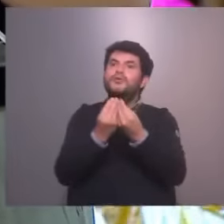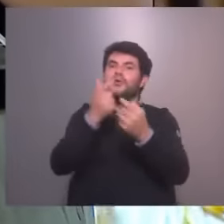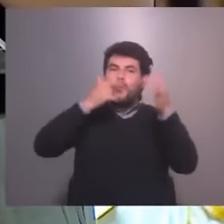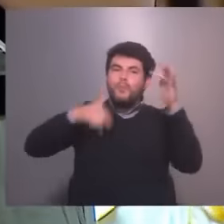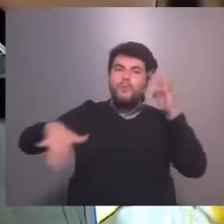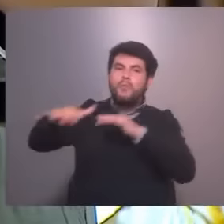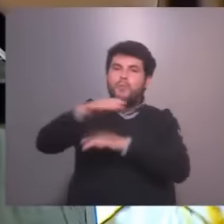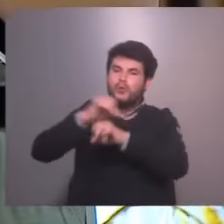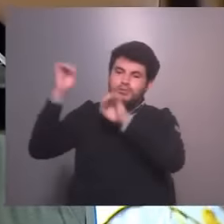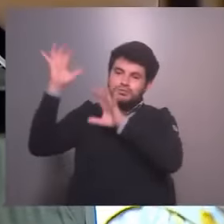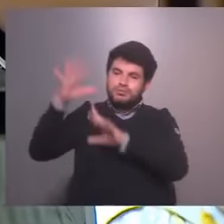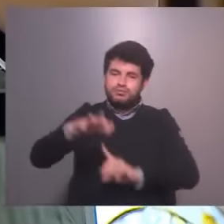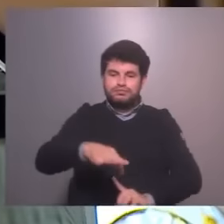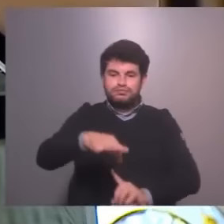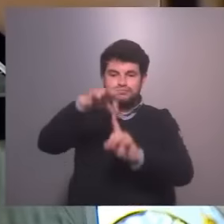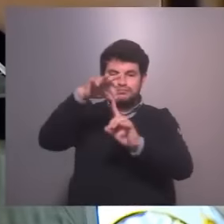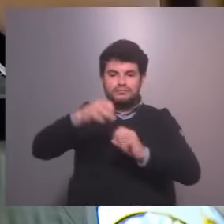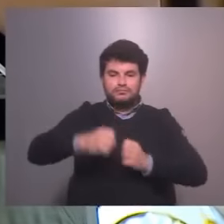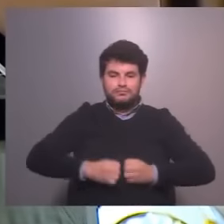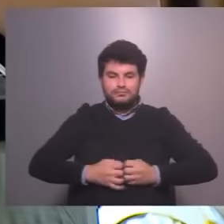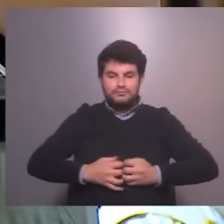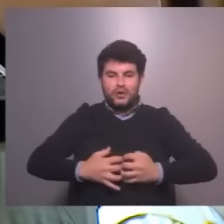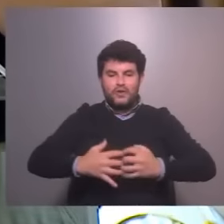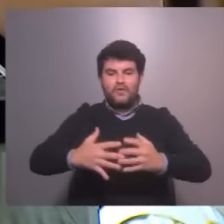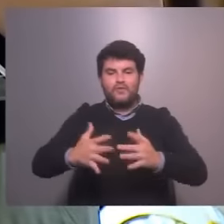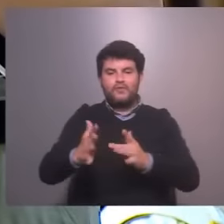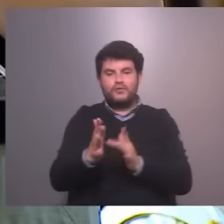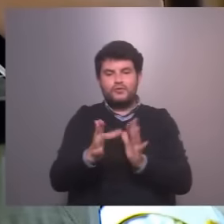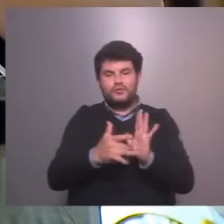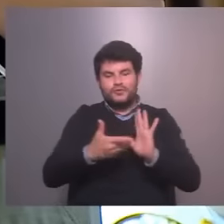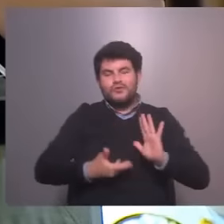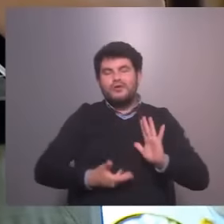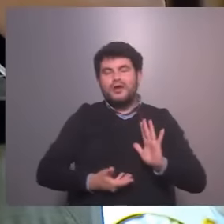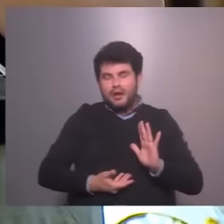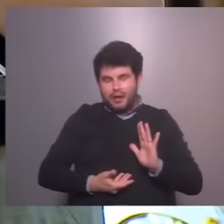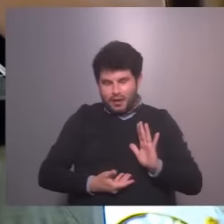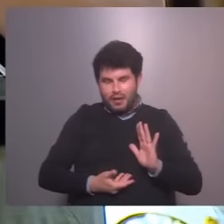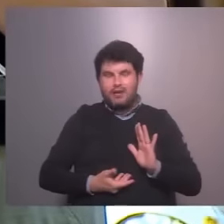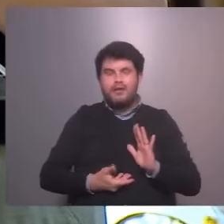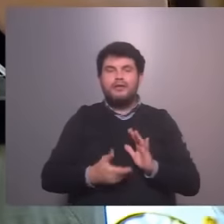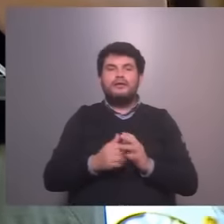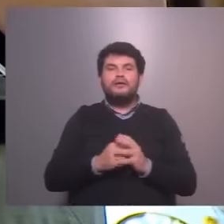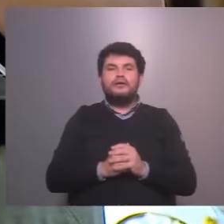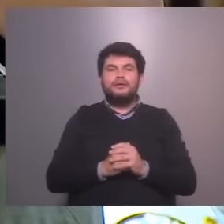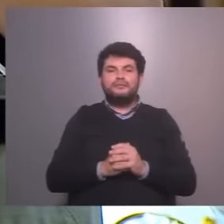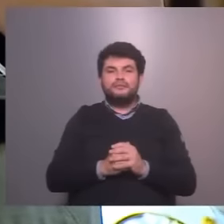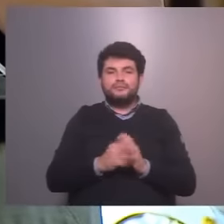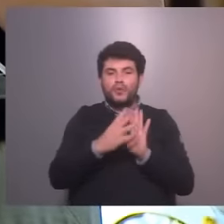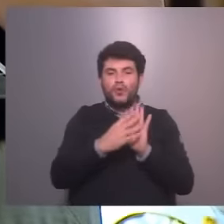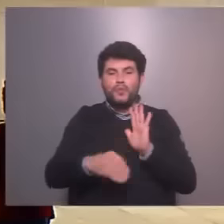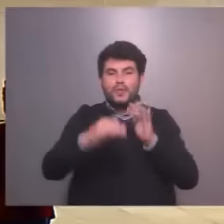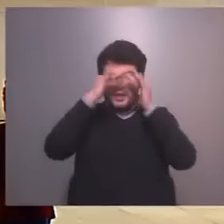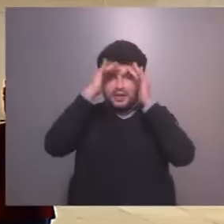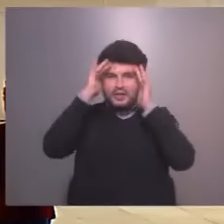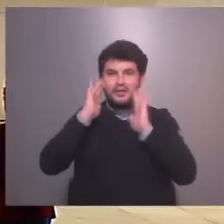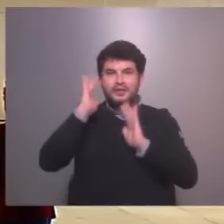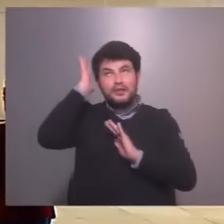Ave Maria, cheia de graça, o Senhor é convosco. Bendita sois vós entre as